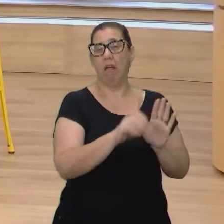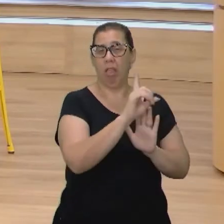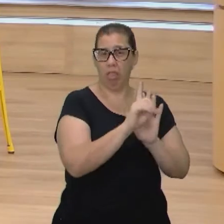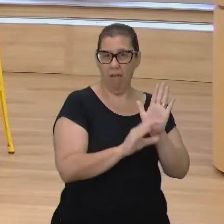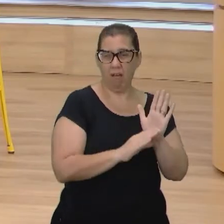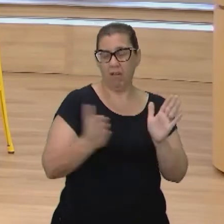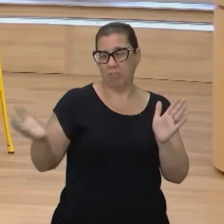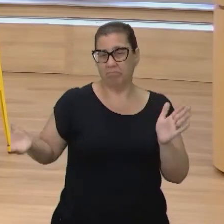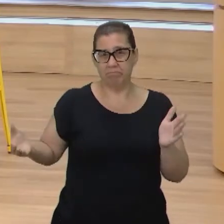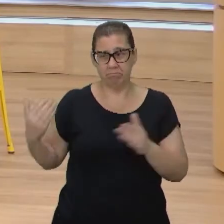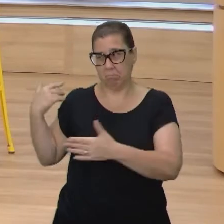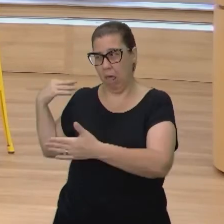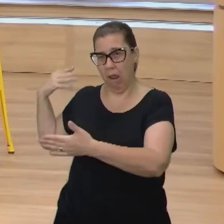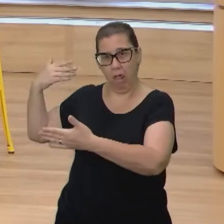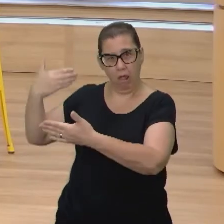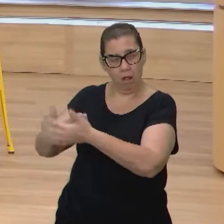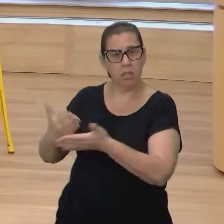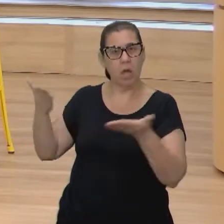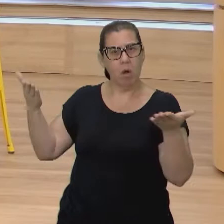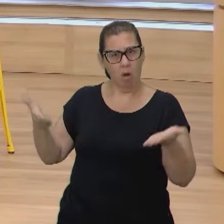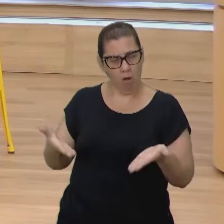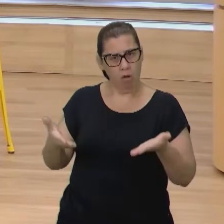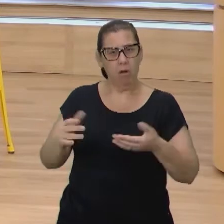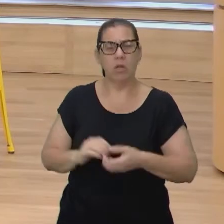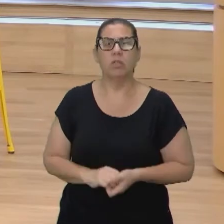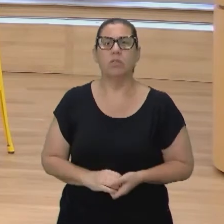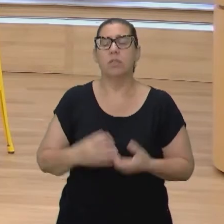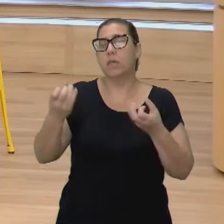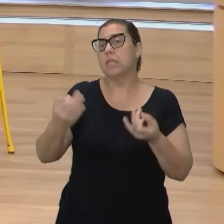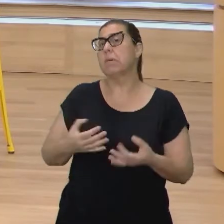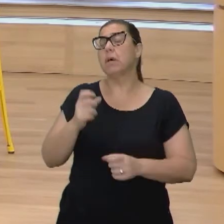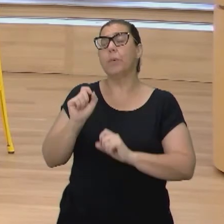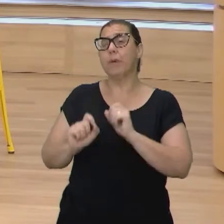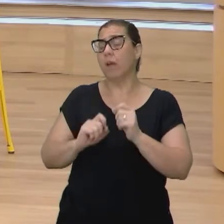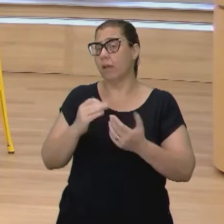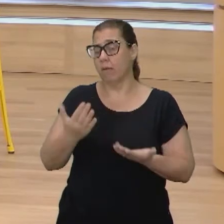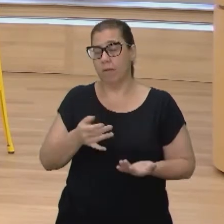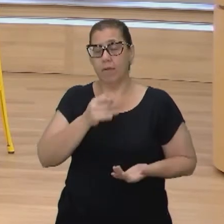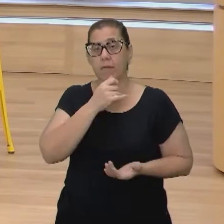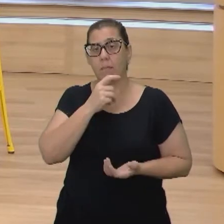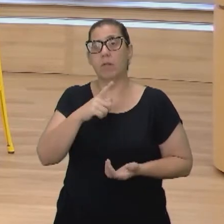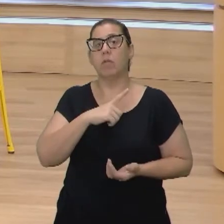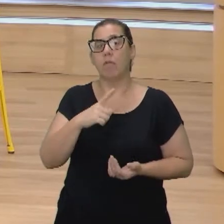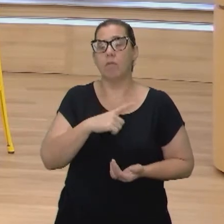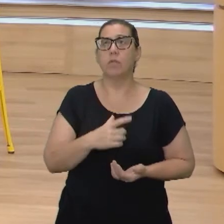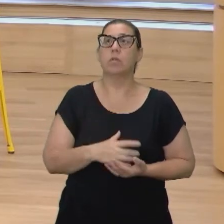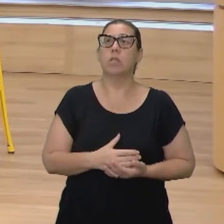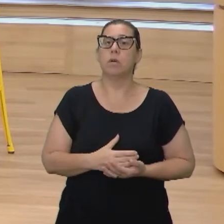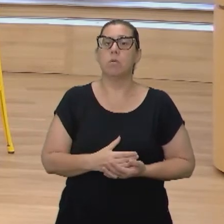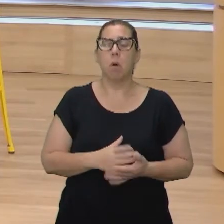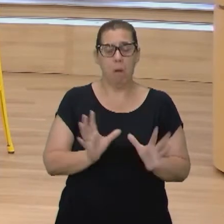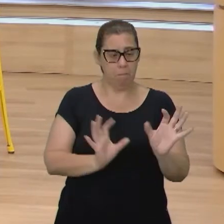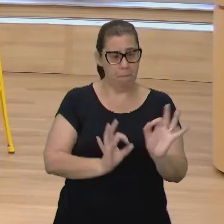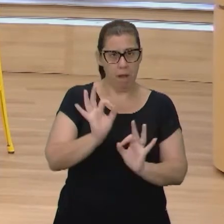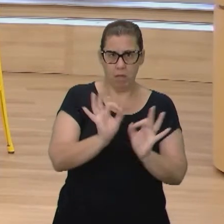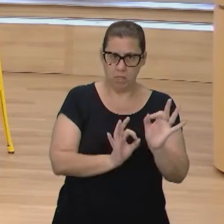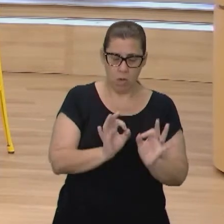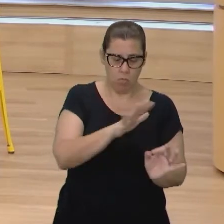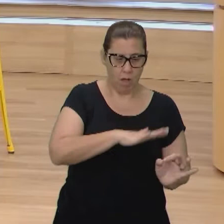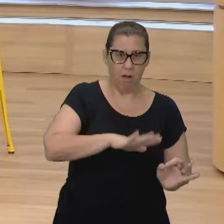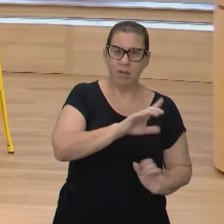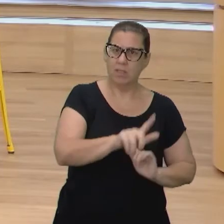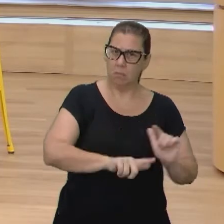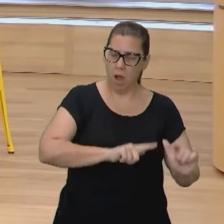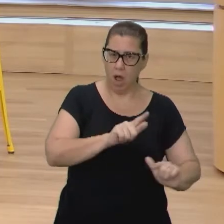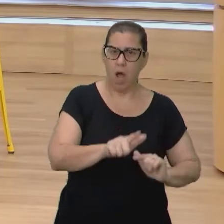Então, pessoal, é o seguinte, ele está falando, então, por exemplo, existia uma forma de organização do trabalho